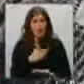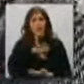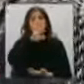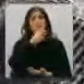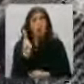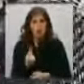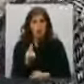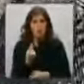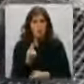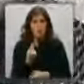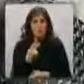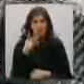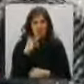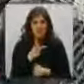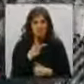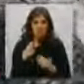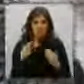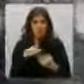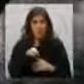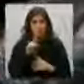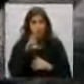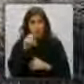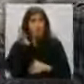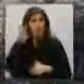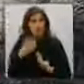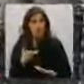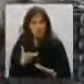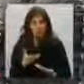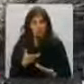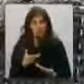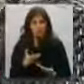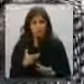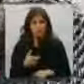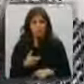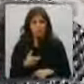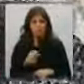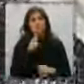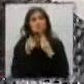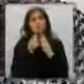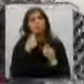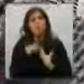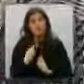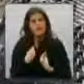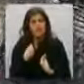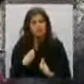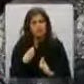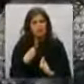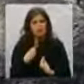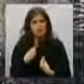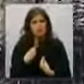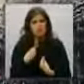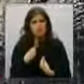Mães das vítimas do Meio Que vamos passar ao fim que fez ah perguntas Fernanda gostava de ter